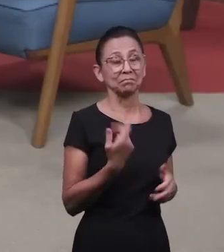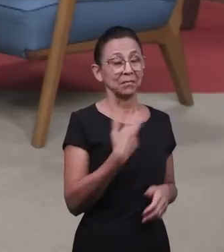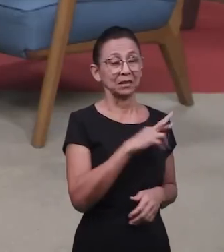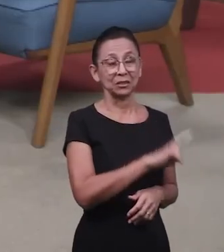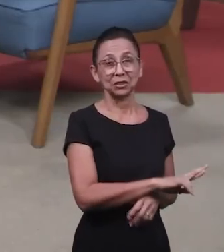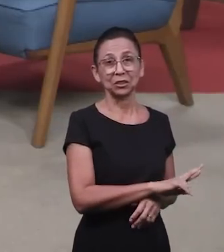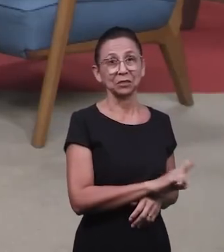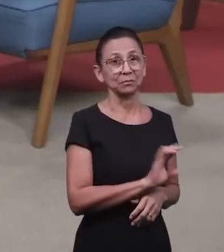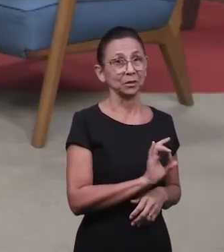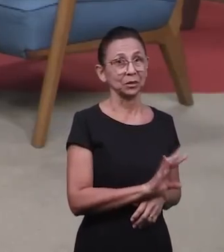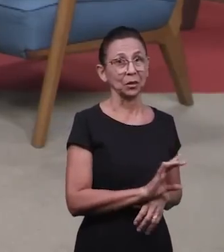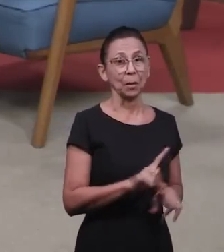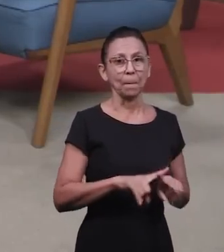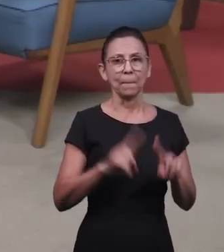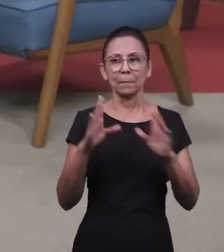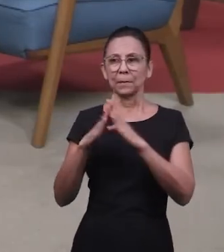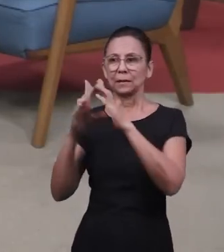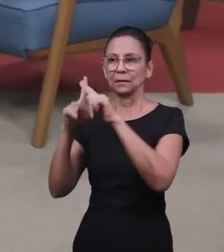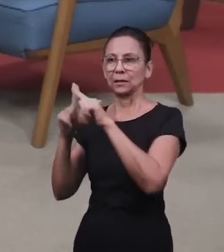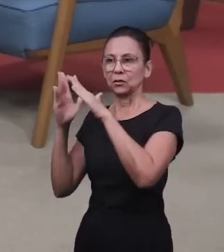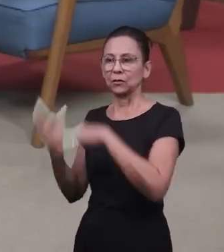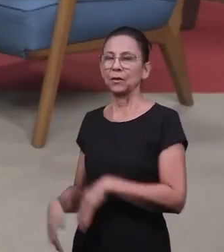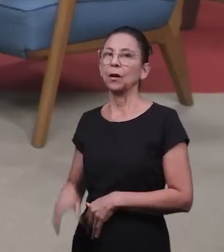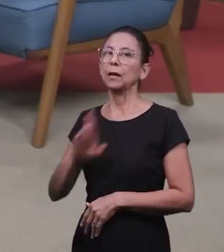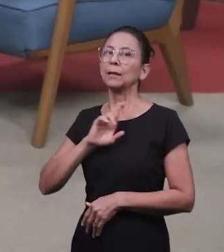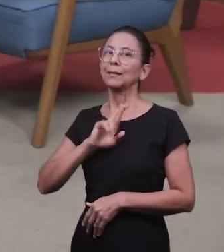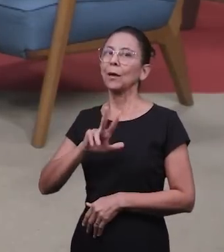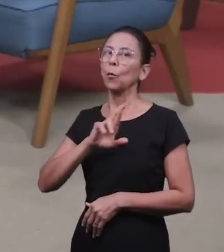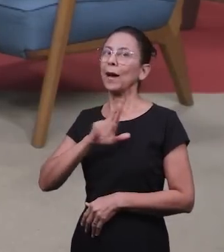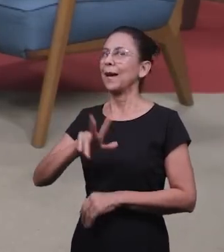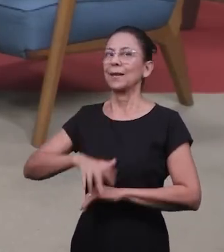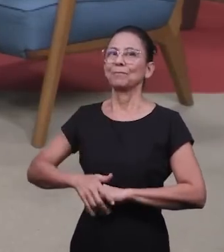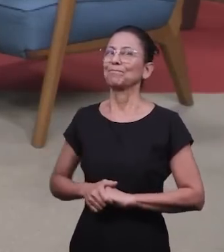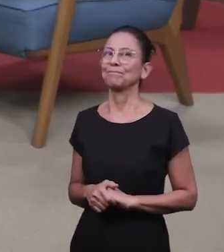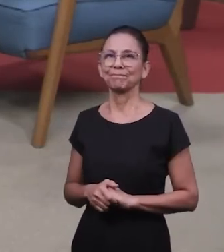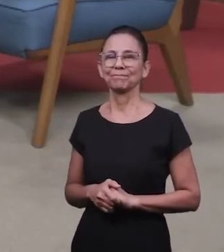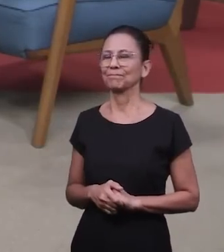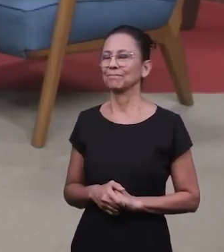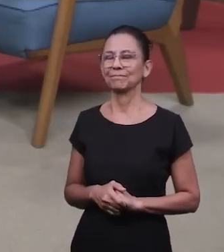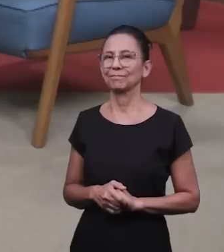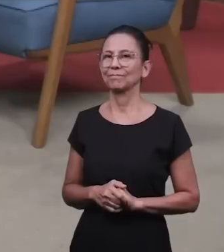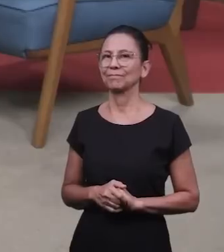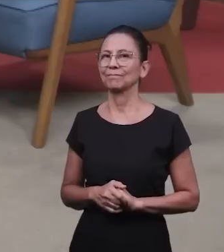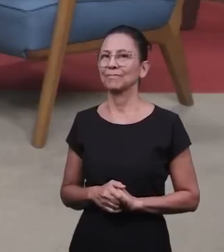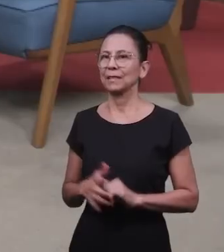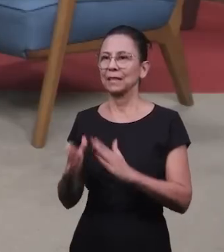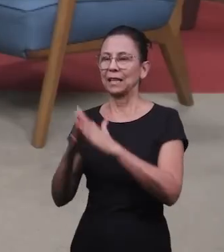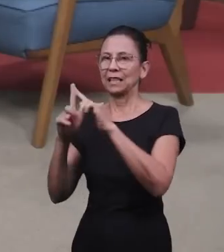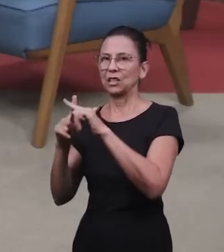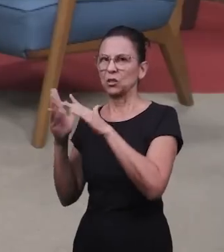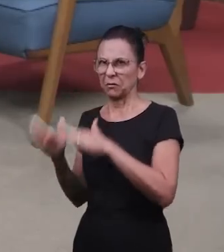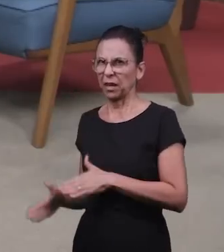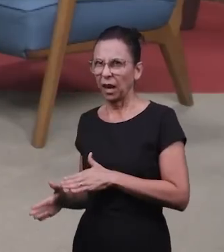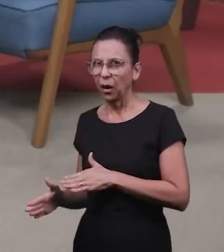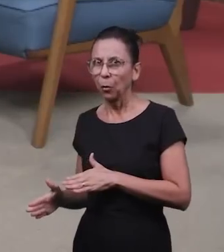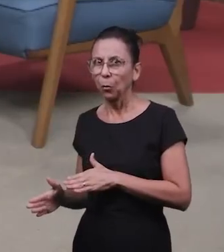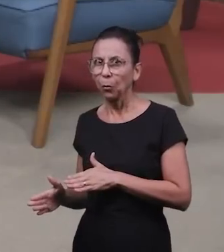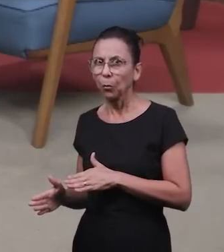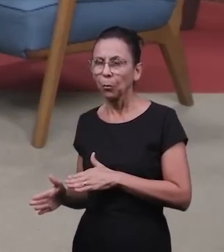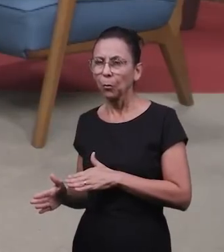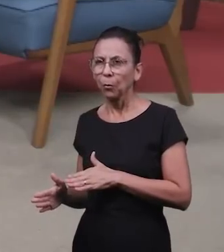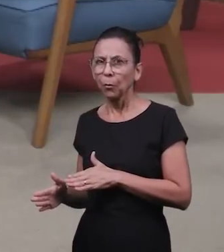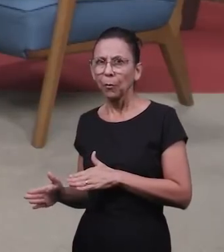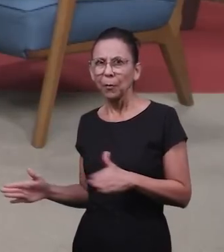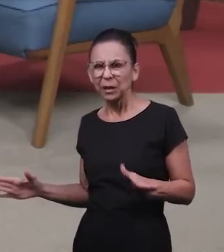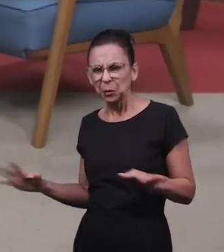igreja profetizada a palavra, porque a igreja... Pode ser uma igreja, mas não a igreja. Não, a igreja fiel não pode ser,